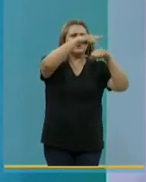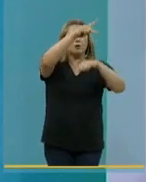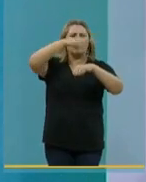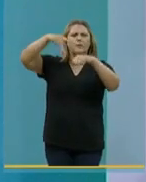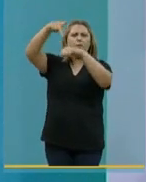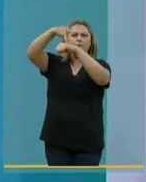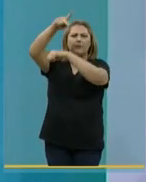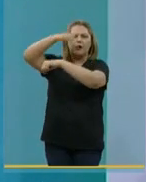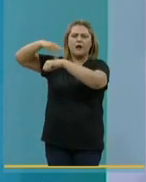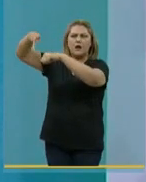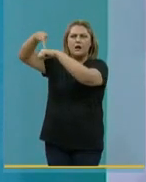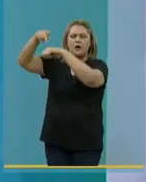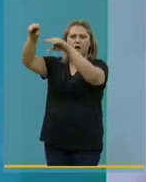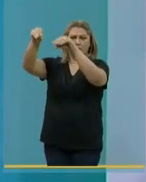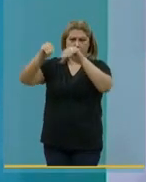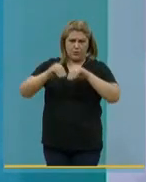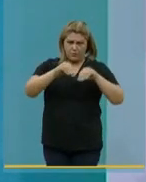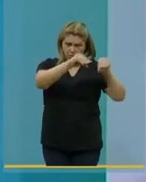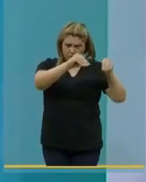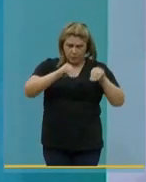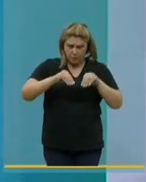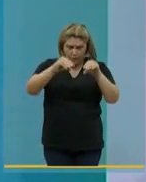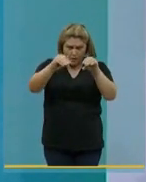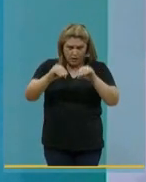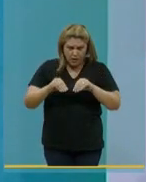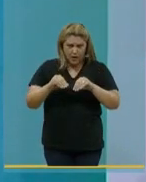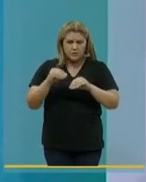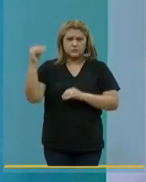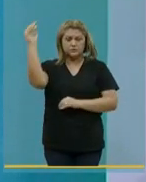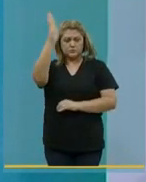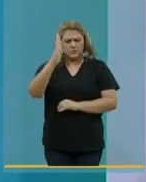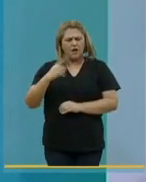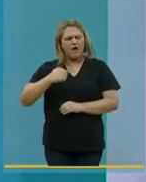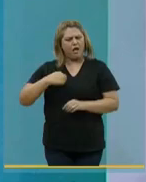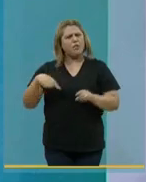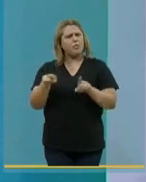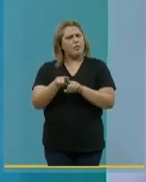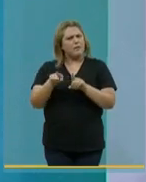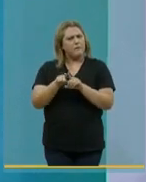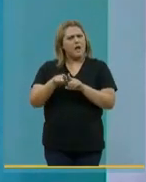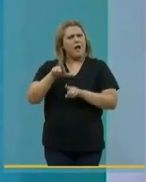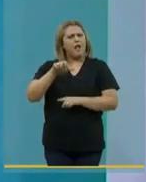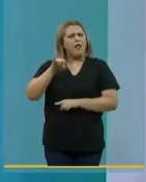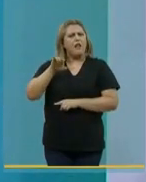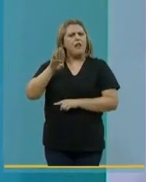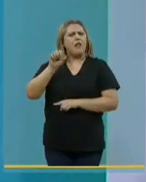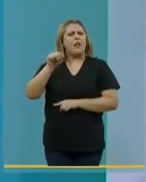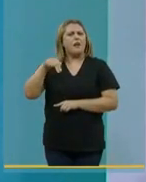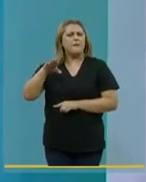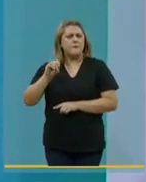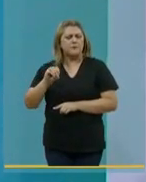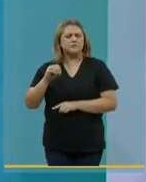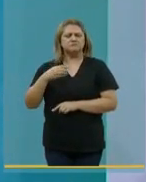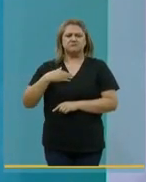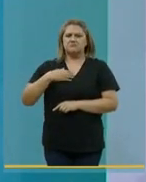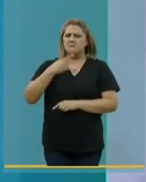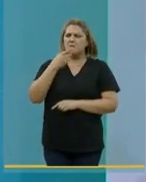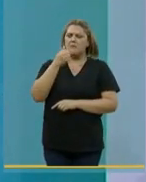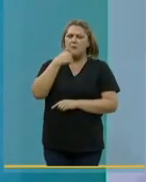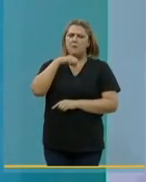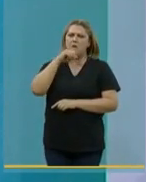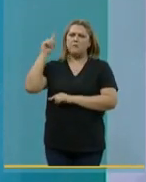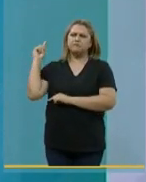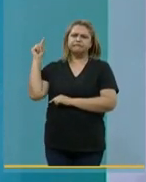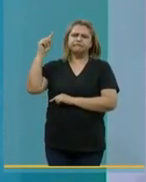morar eu mesmo sou filho de imigrante libanês que era agricultor familiar no líbano e encontro